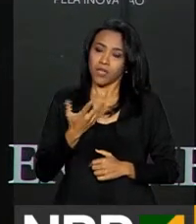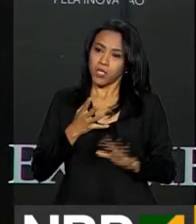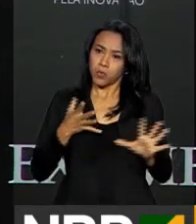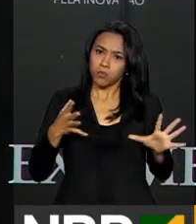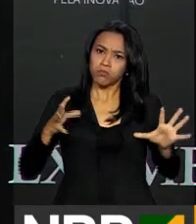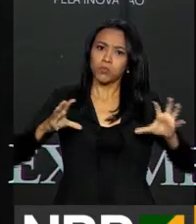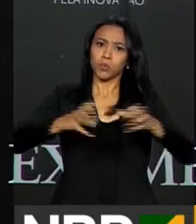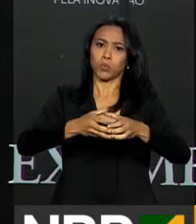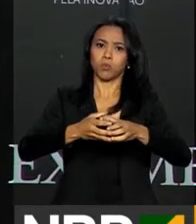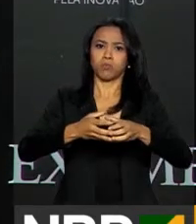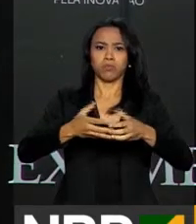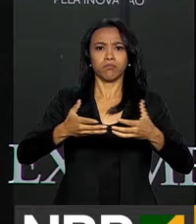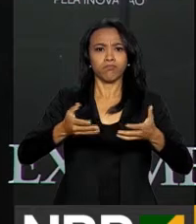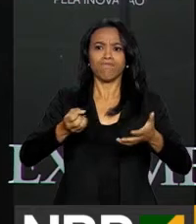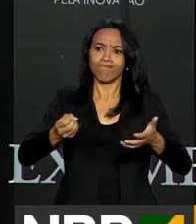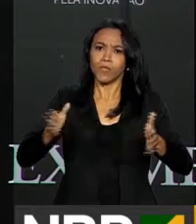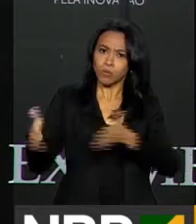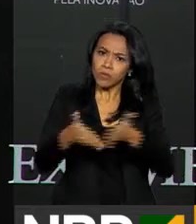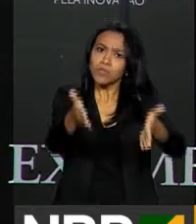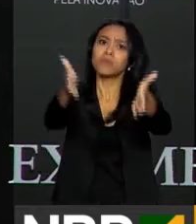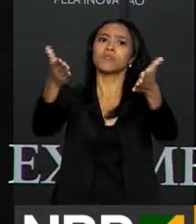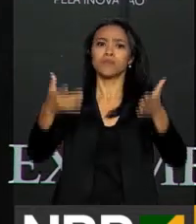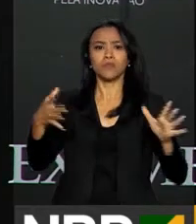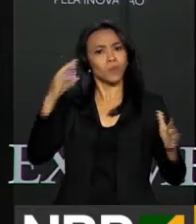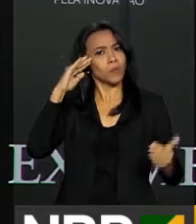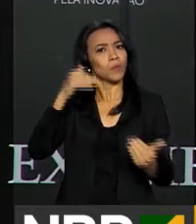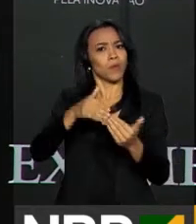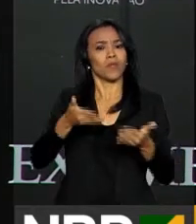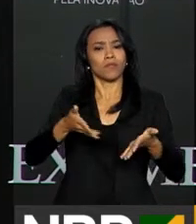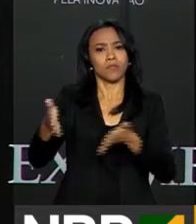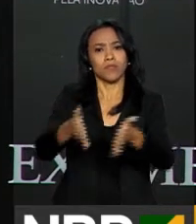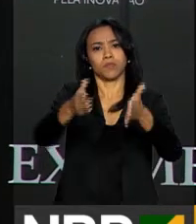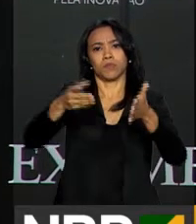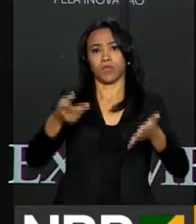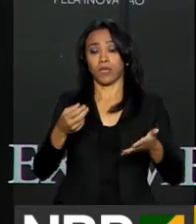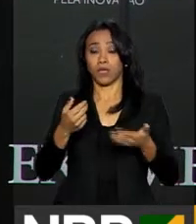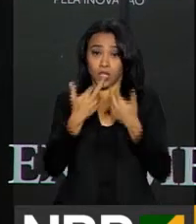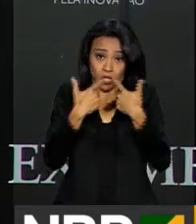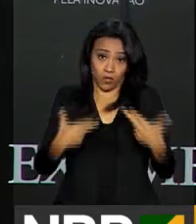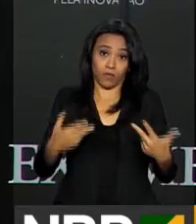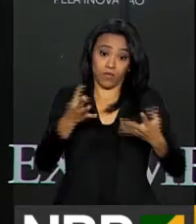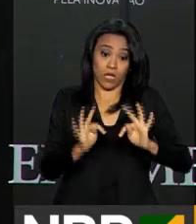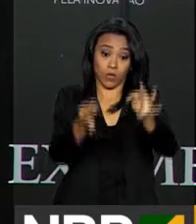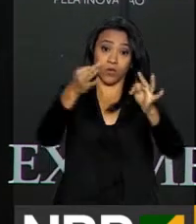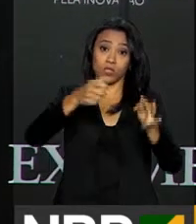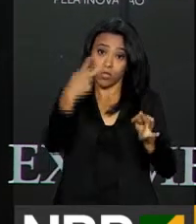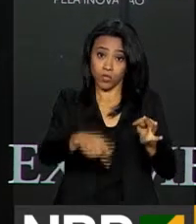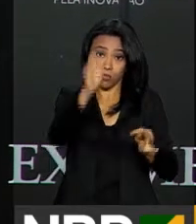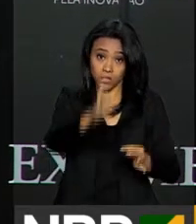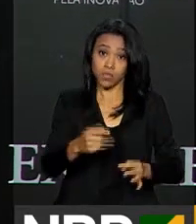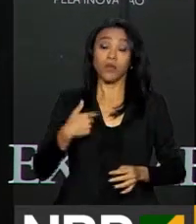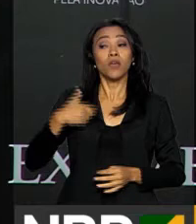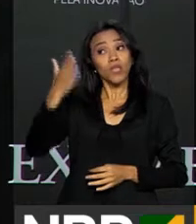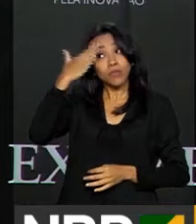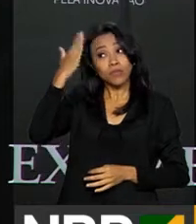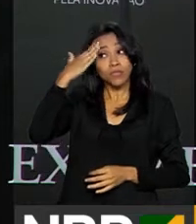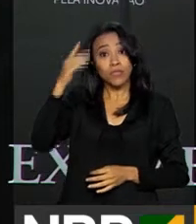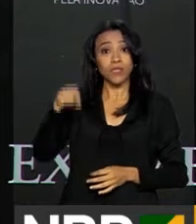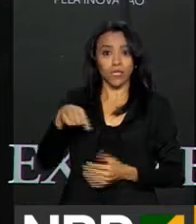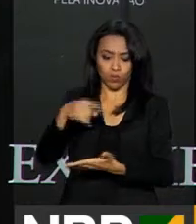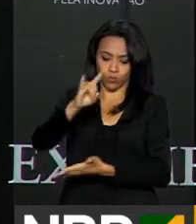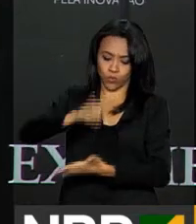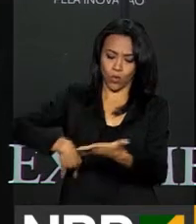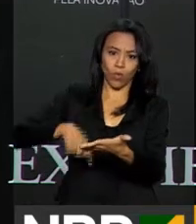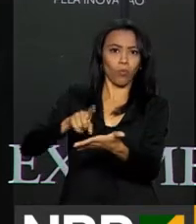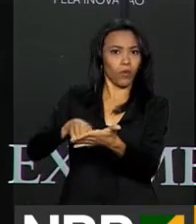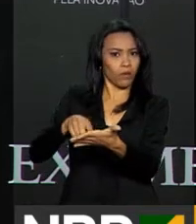movimento nos caminhos da inovação do Brasil. E eu estou seguríssimo, Robson, que as recomendações de um documento